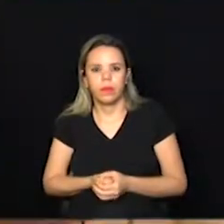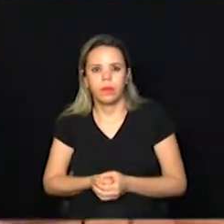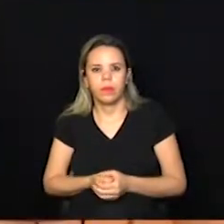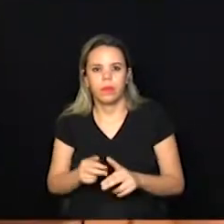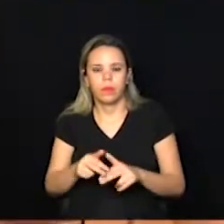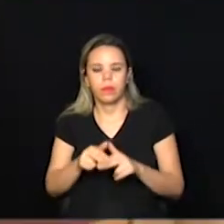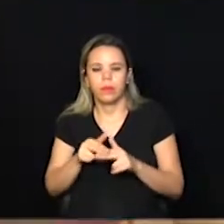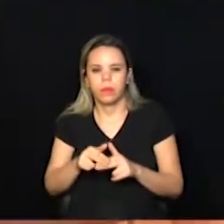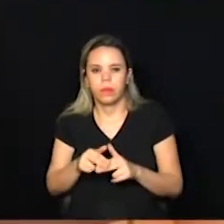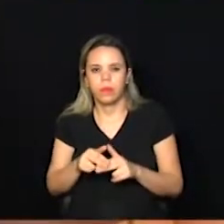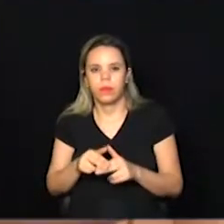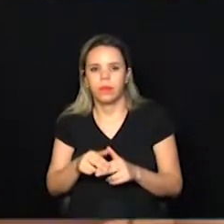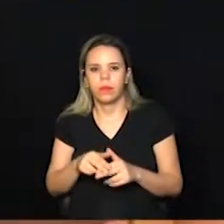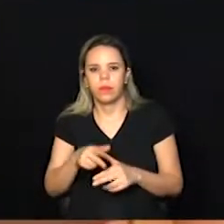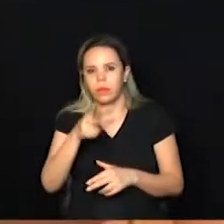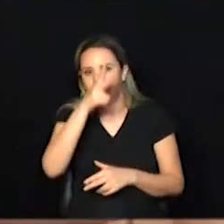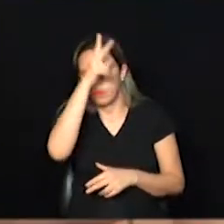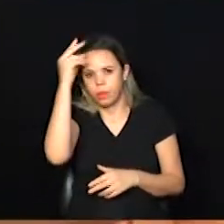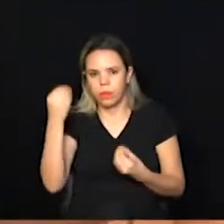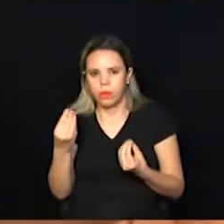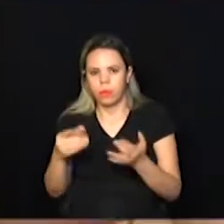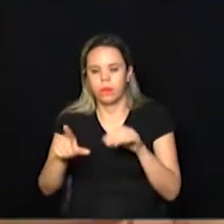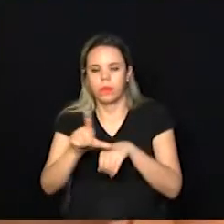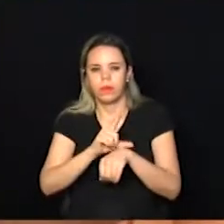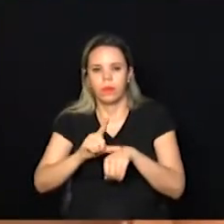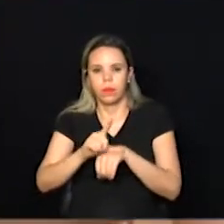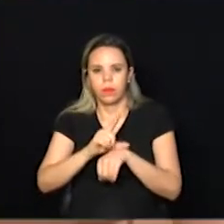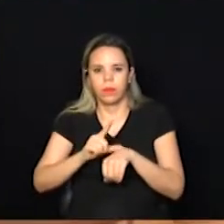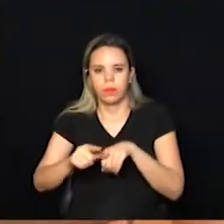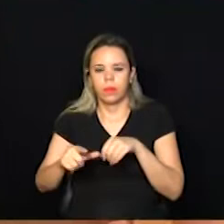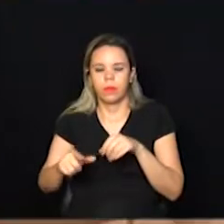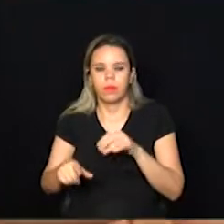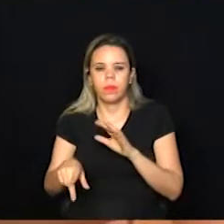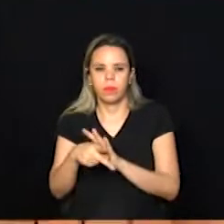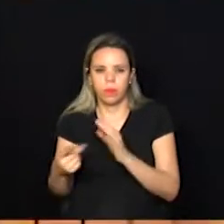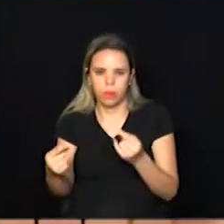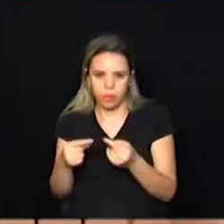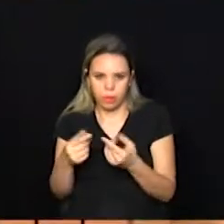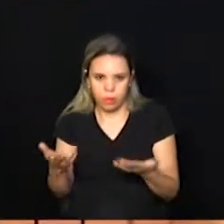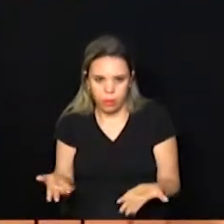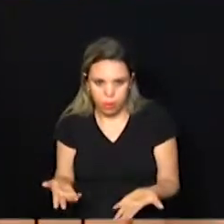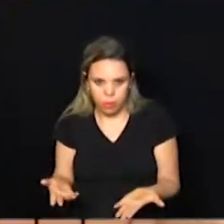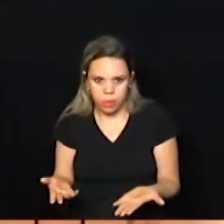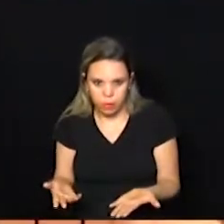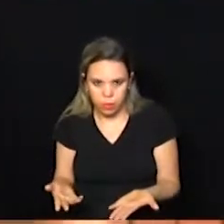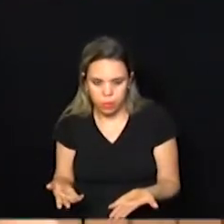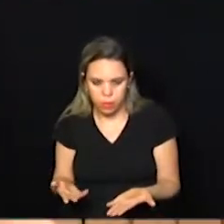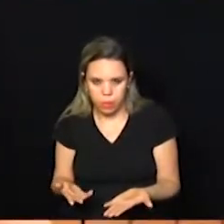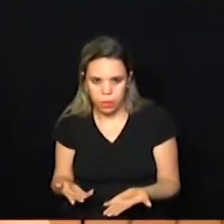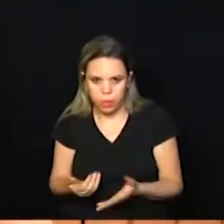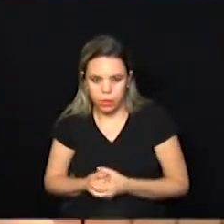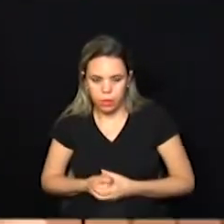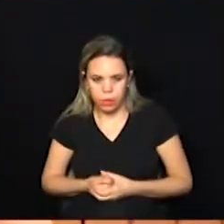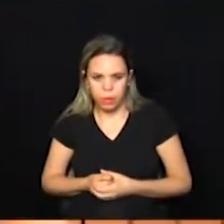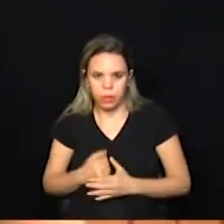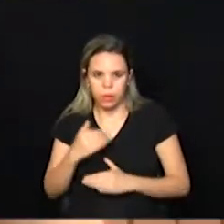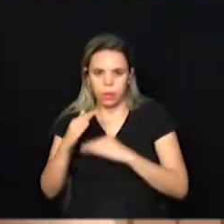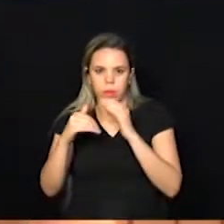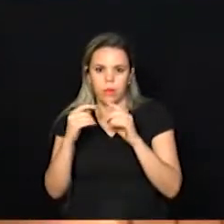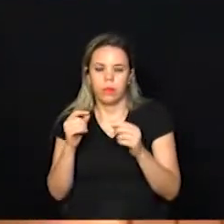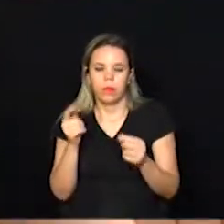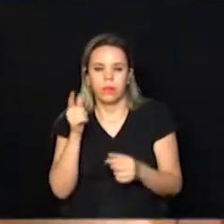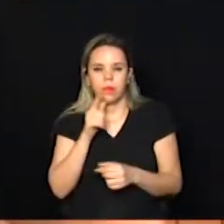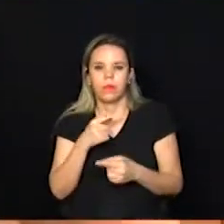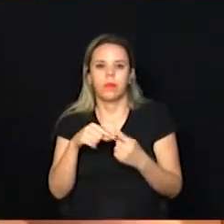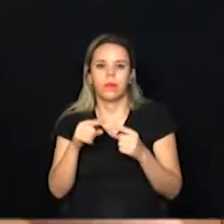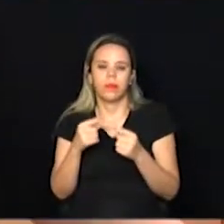porventura o Executivo encaminhasse uma legislação com essa natureza, isso seria um avanço no sentido